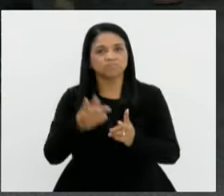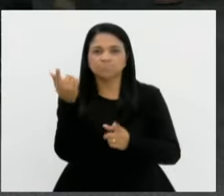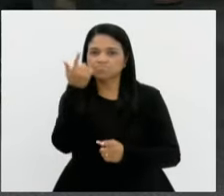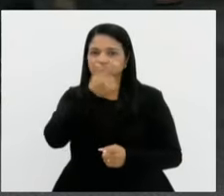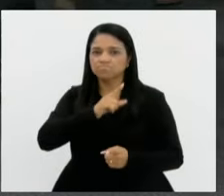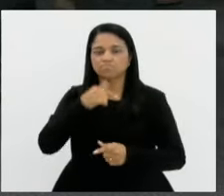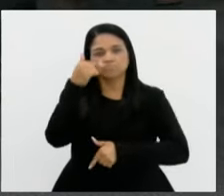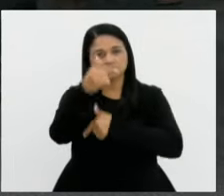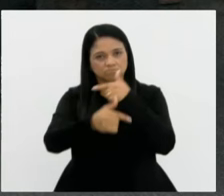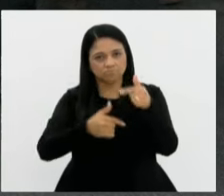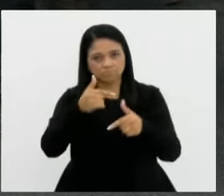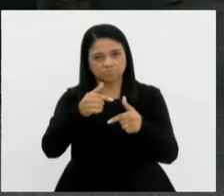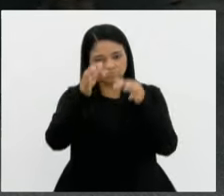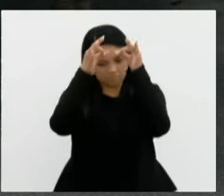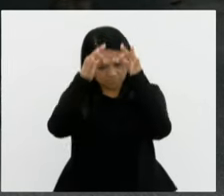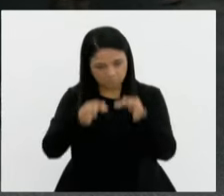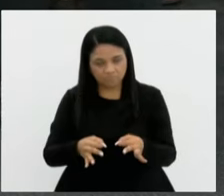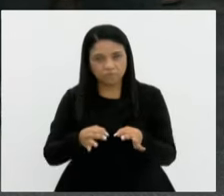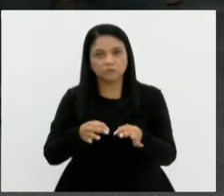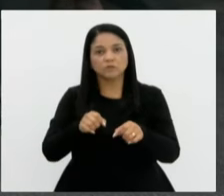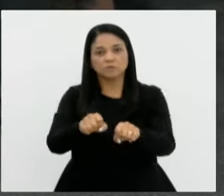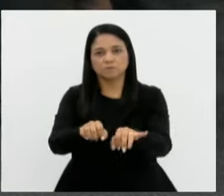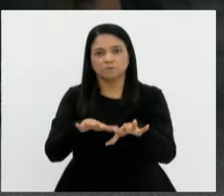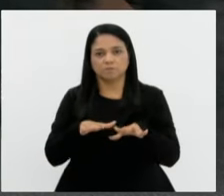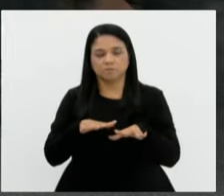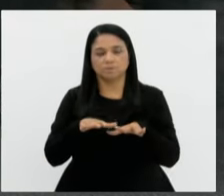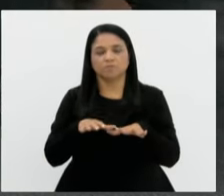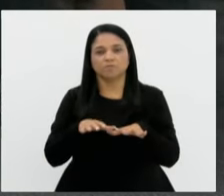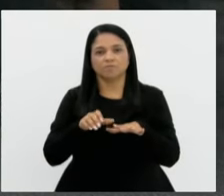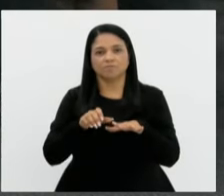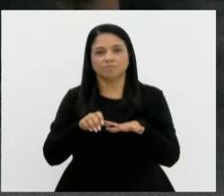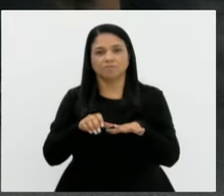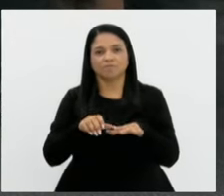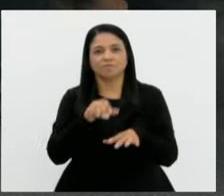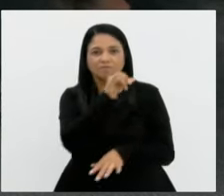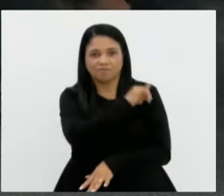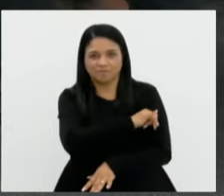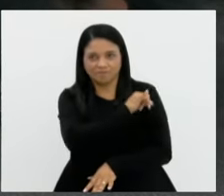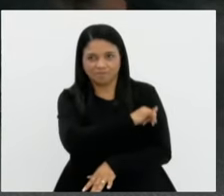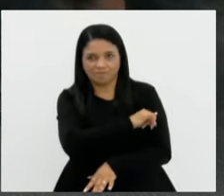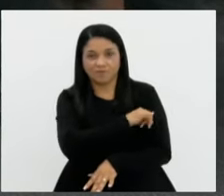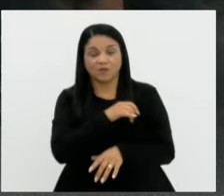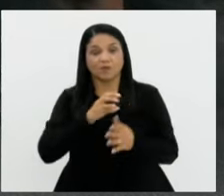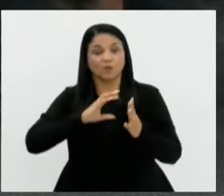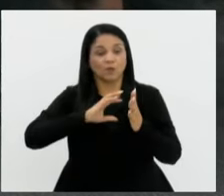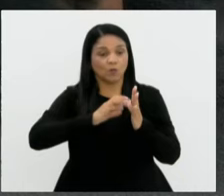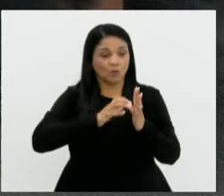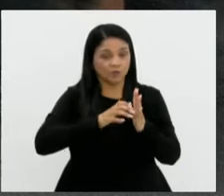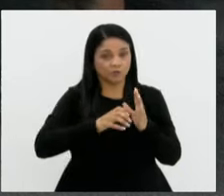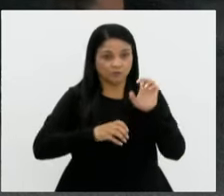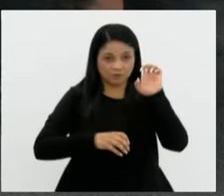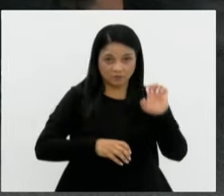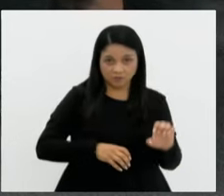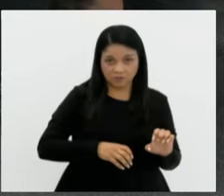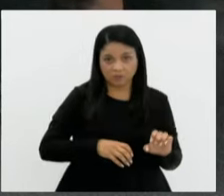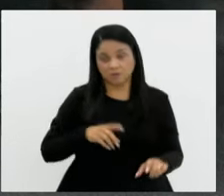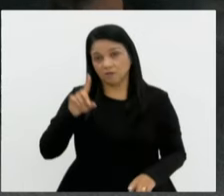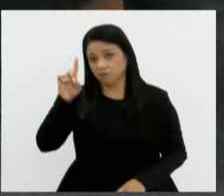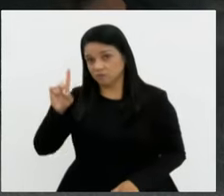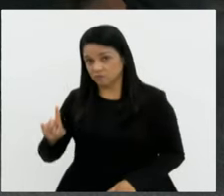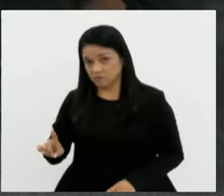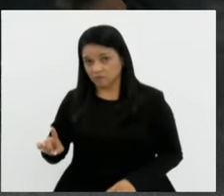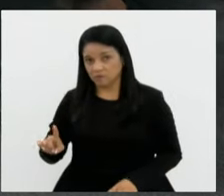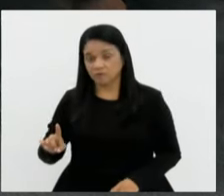com coerência aqui no Parlamento Fluminense. O PSOL é um partido necessário, a esquerda e o campo progressista